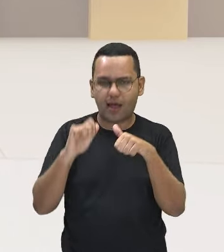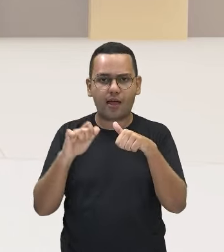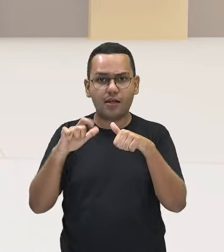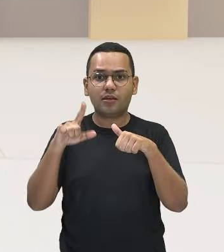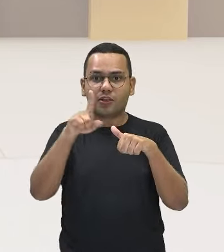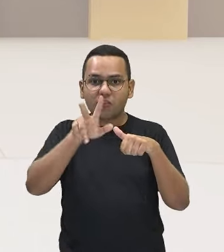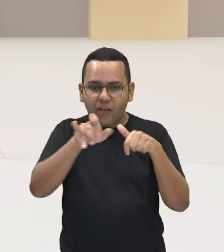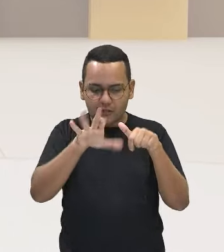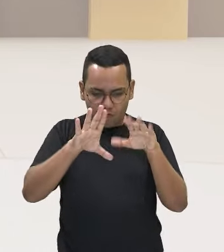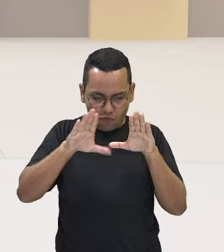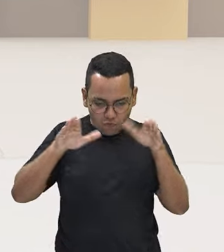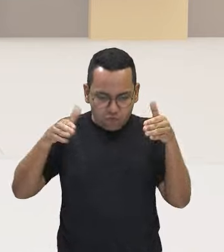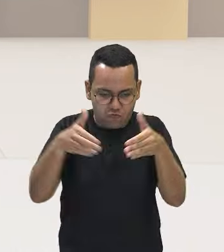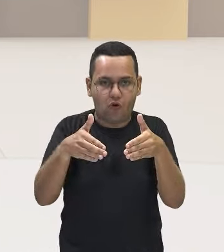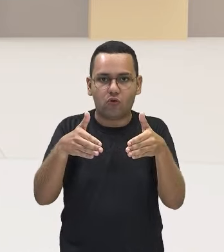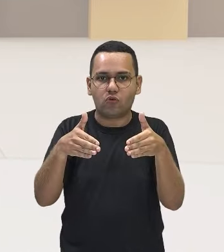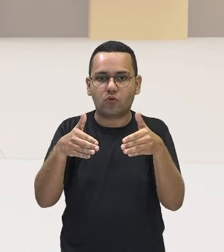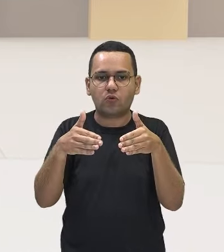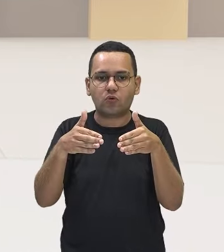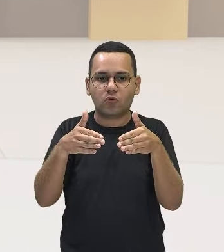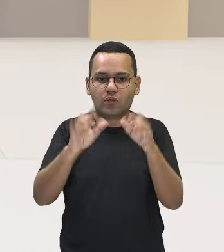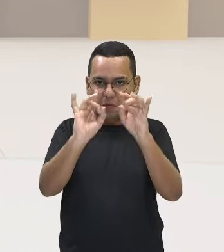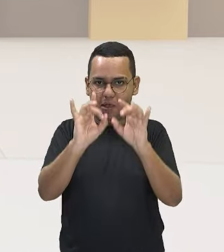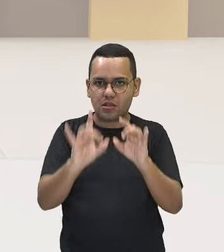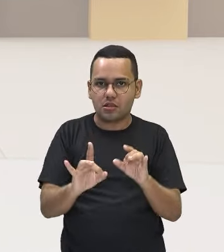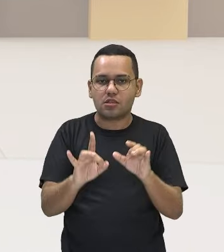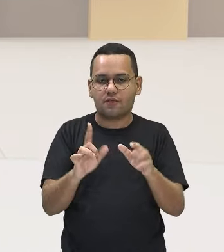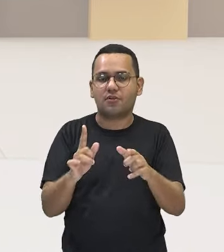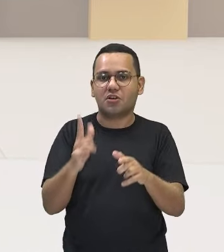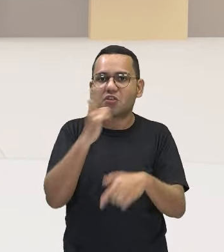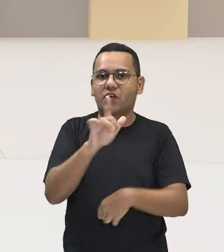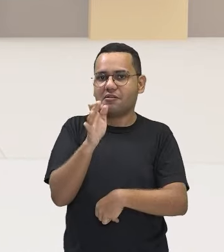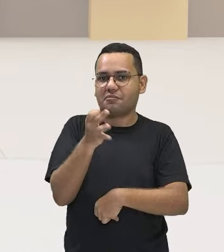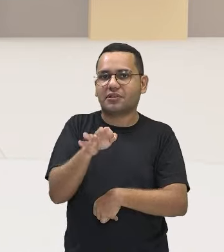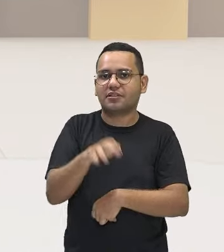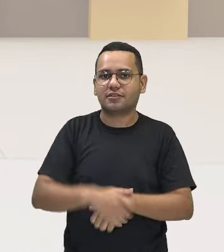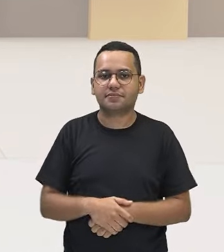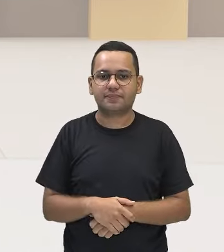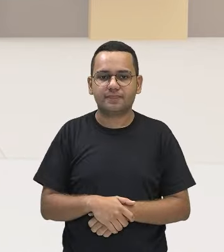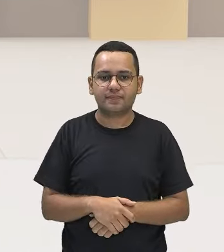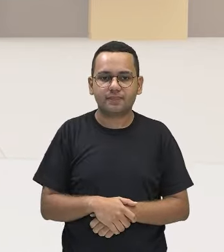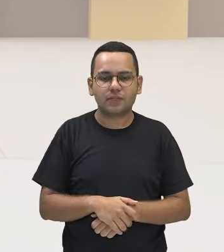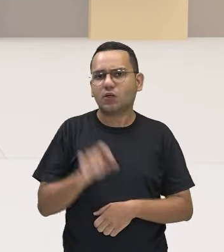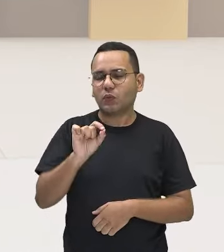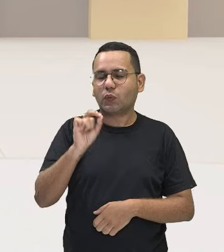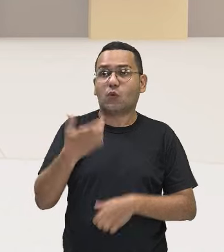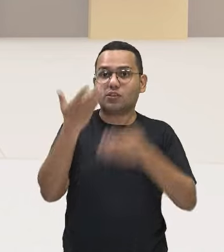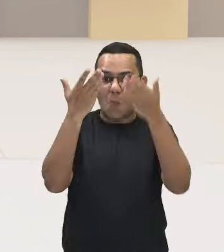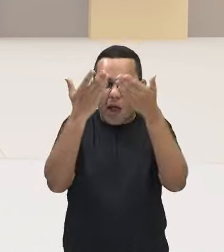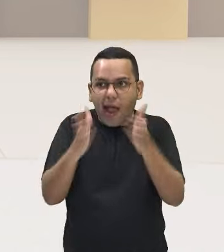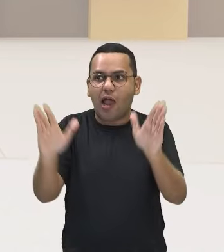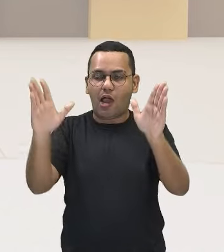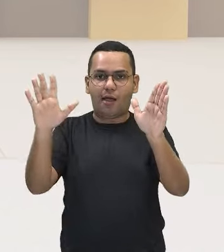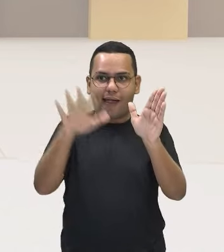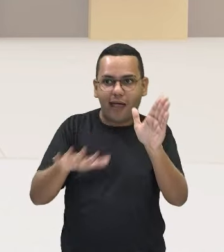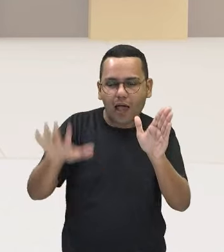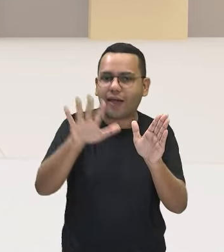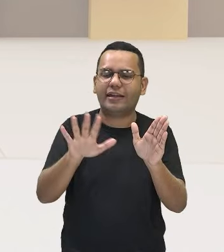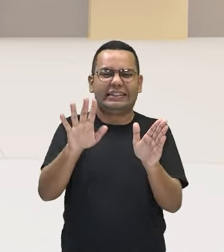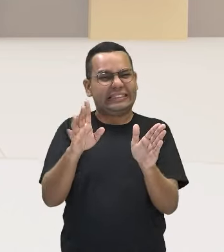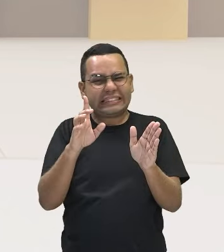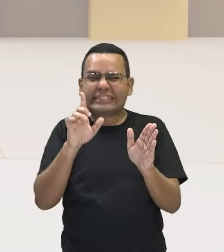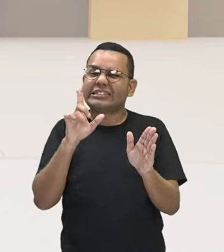teu mercado, tu vai mais certeiro. Do que querer fazer algo muito amplo, né? Que aí você não consegue ajuda, né? Mais uma dica